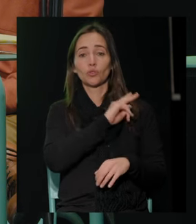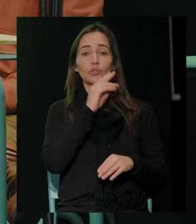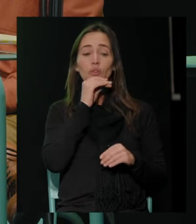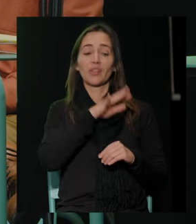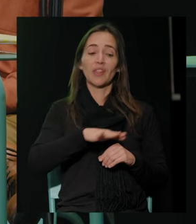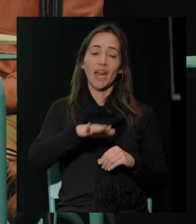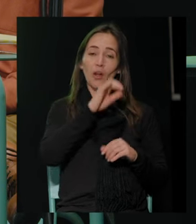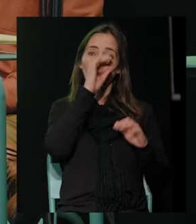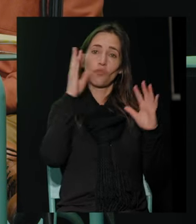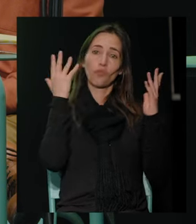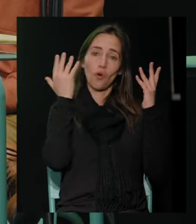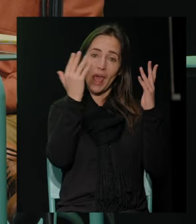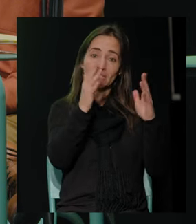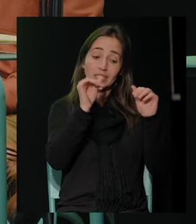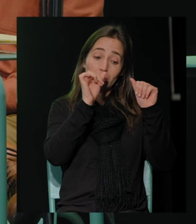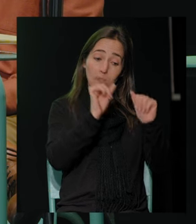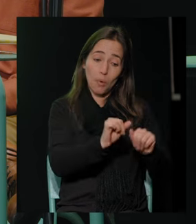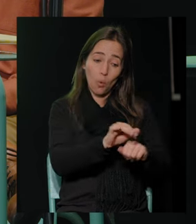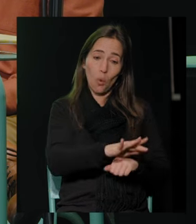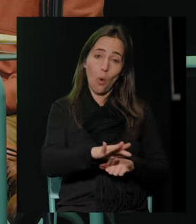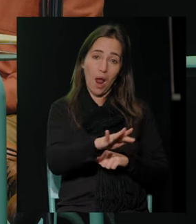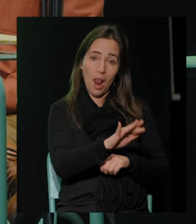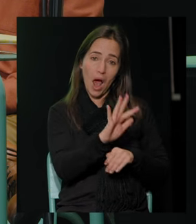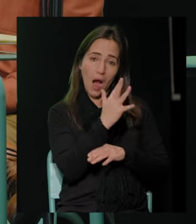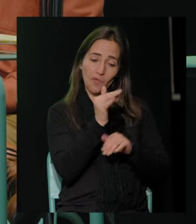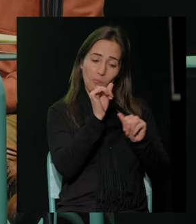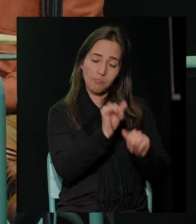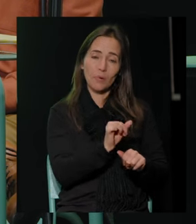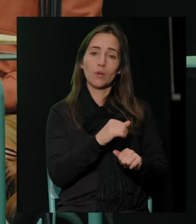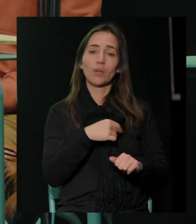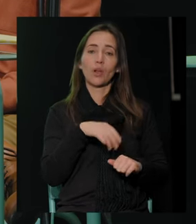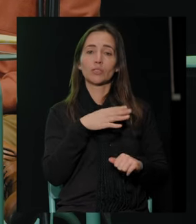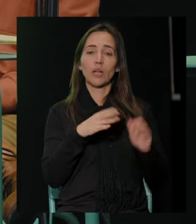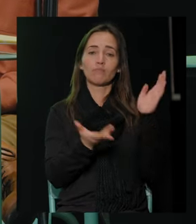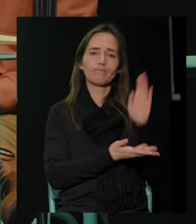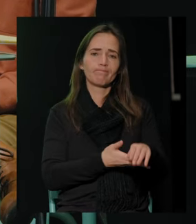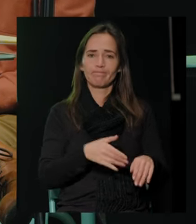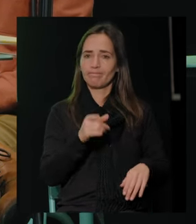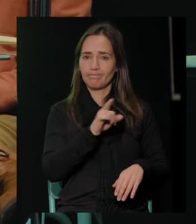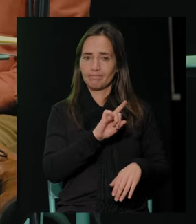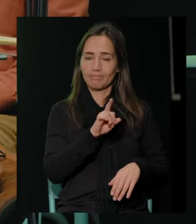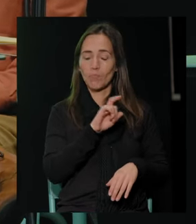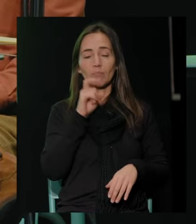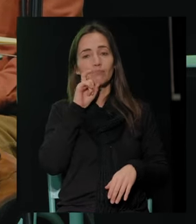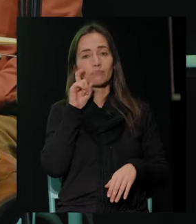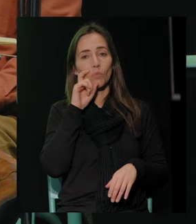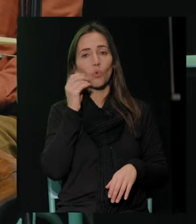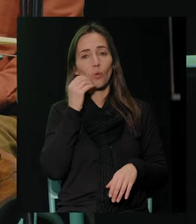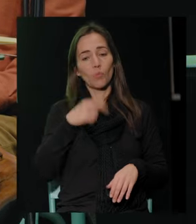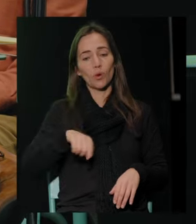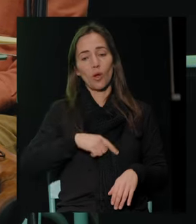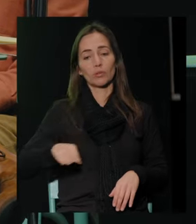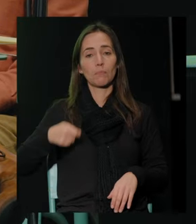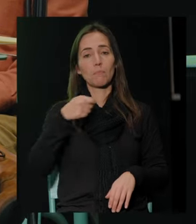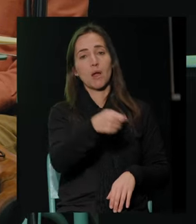que tenham árvores autóctones, nós queremos que elas não sejam abatidas e prevenimos isso por fazer um pagamento.